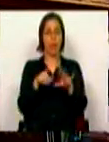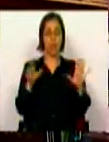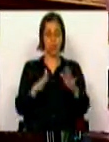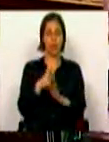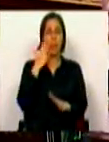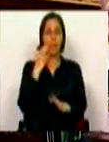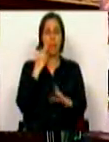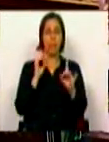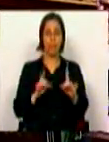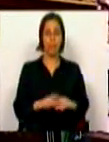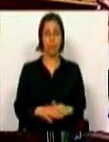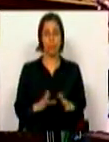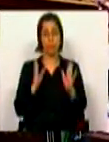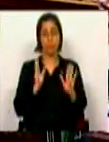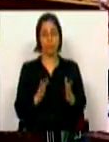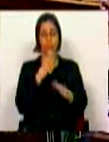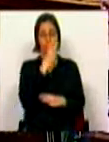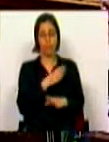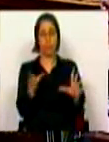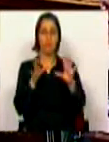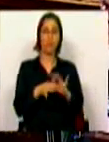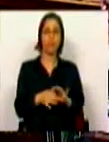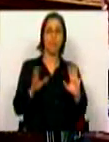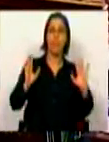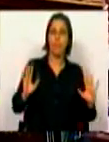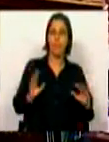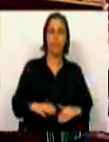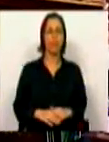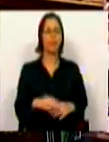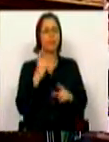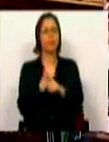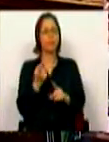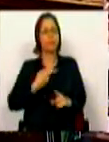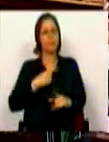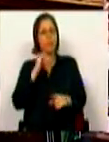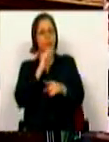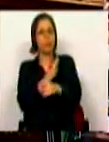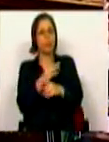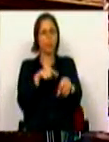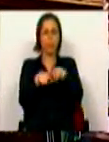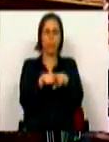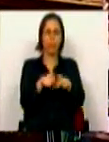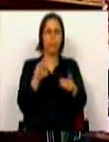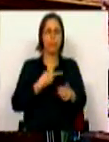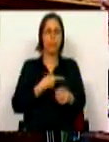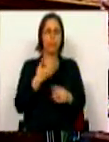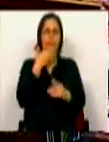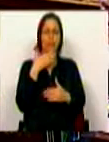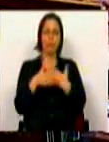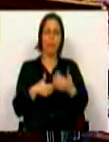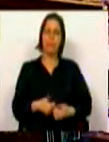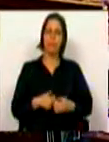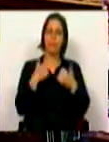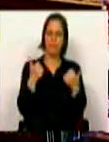dos plásticos deve ser aplicada, mas também temos que ter outro tipo de políticas mais